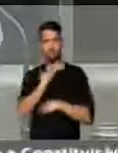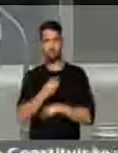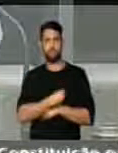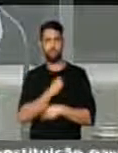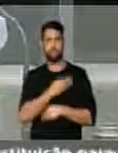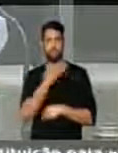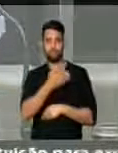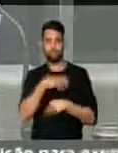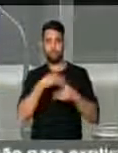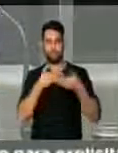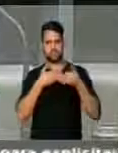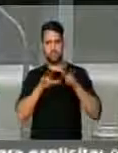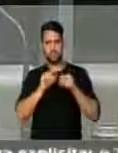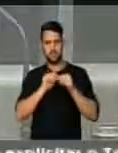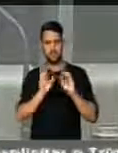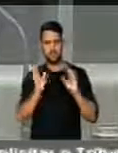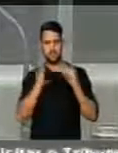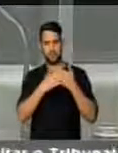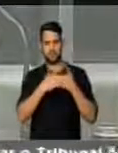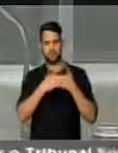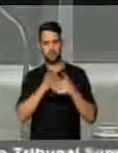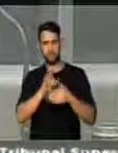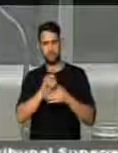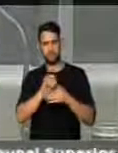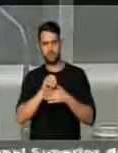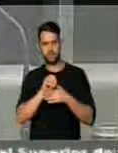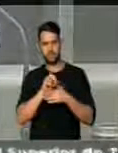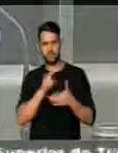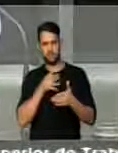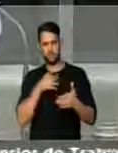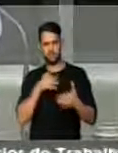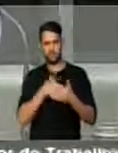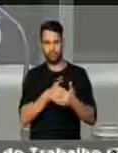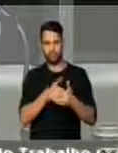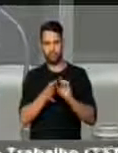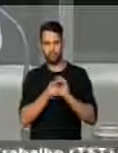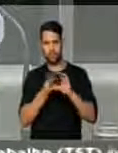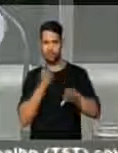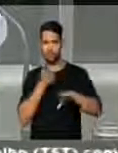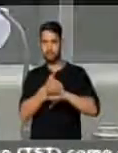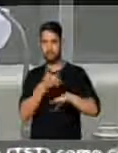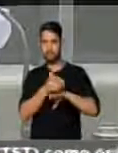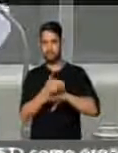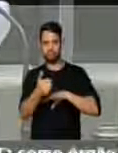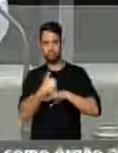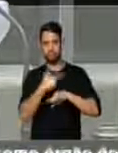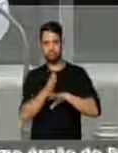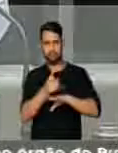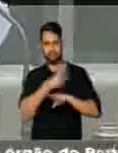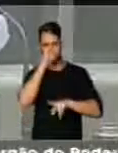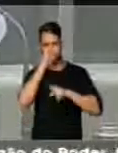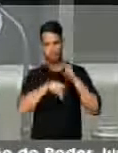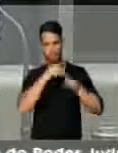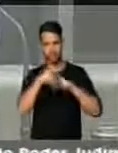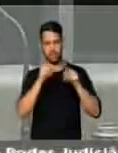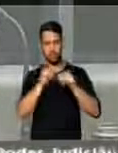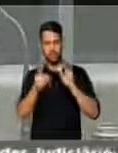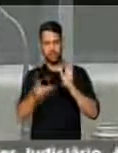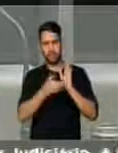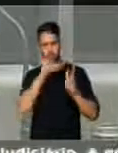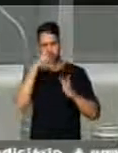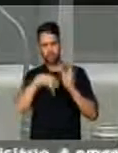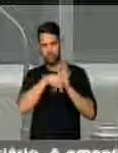Os portões e grades de ferro que impedem o livre acesso da população à casa